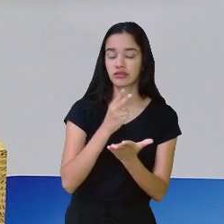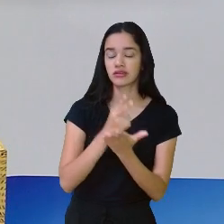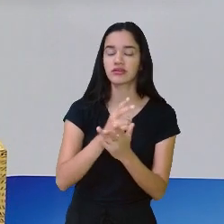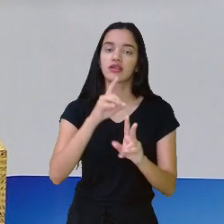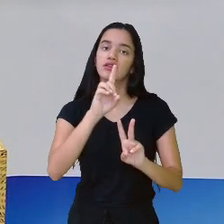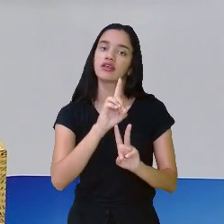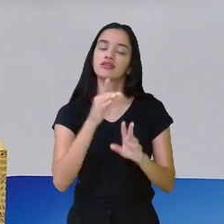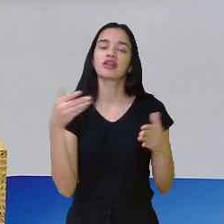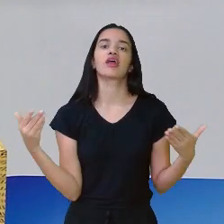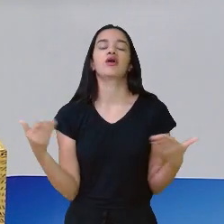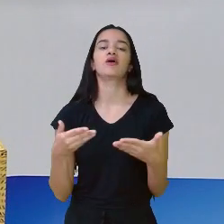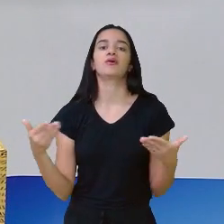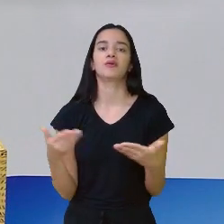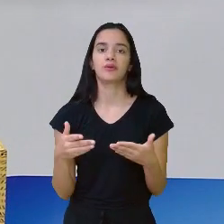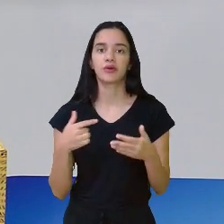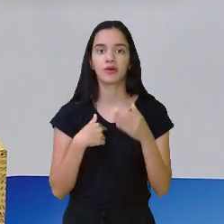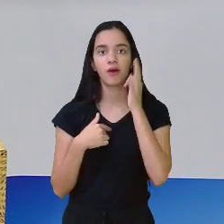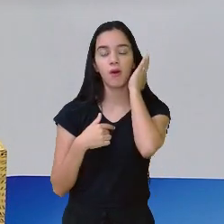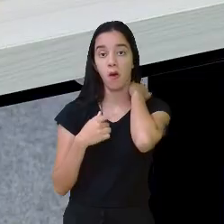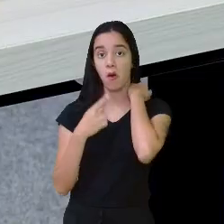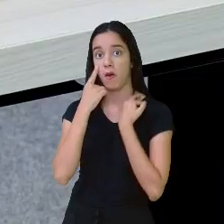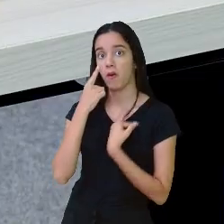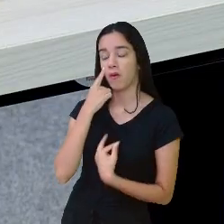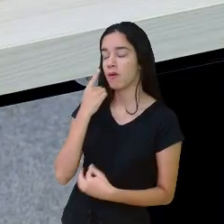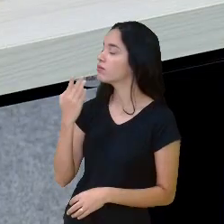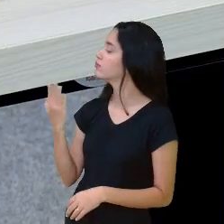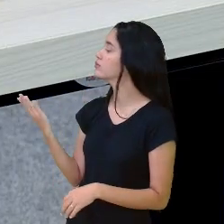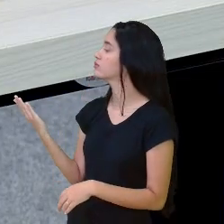dezenas agora. Olha só aqui na mesa.